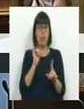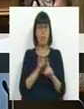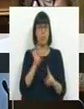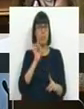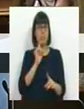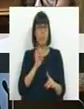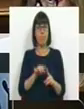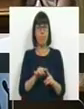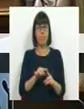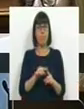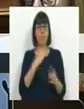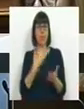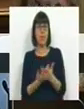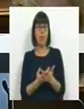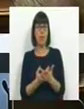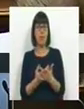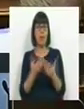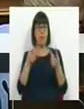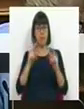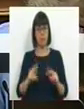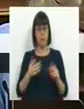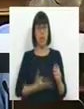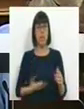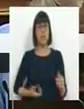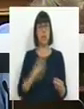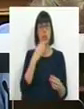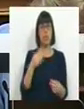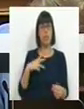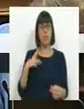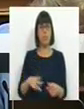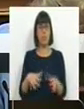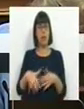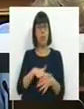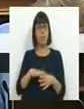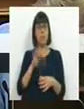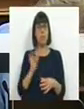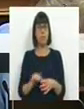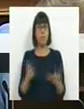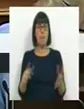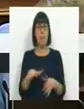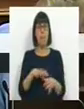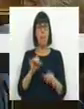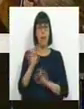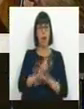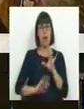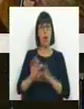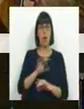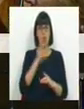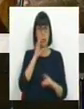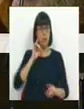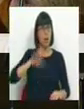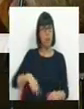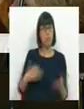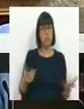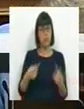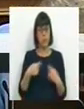instrumento importante para dar e baixar o desemprego juvenil em Portugal e no contexto da Europa. Se ignora, por exemplo,